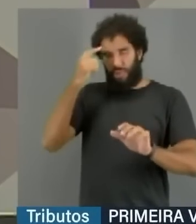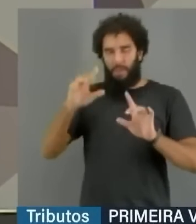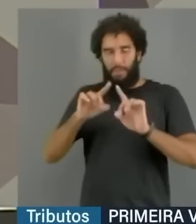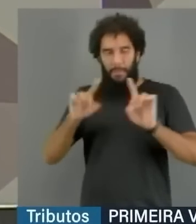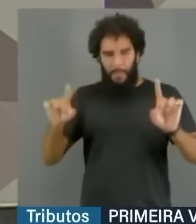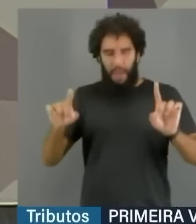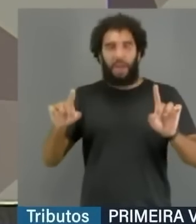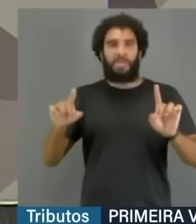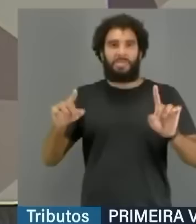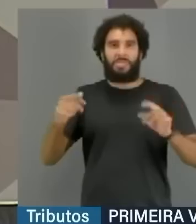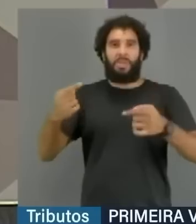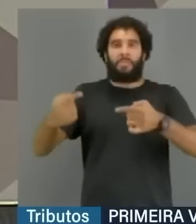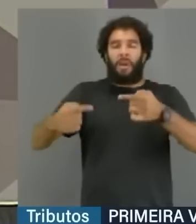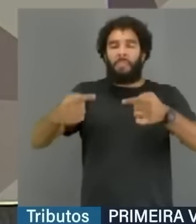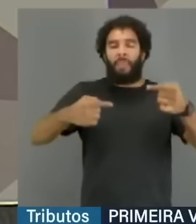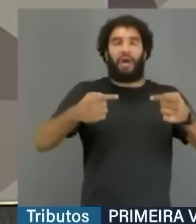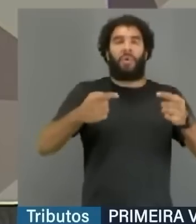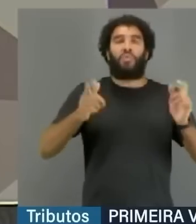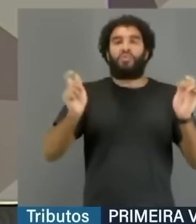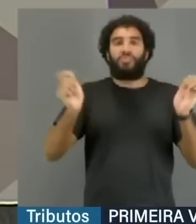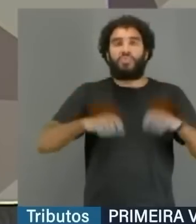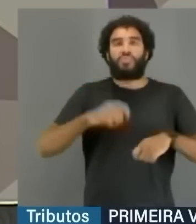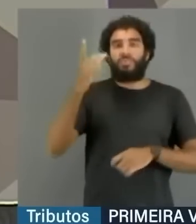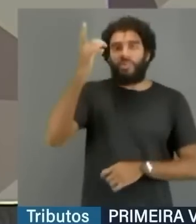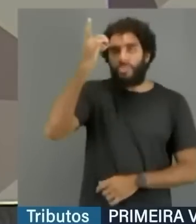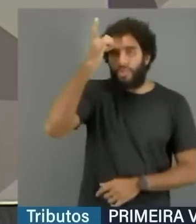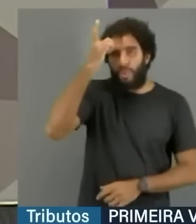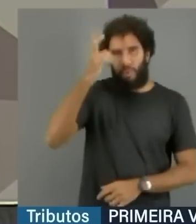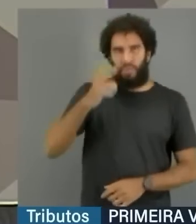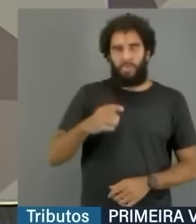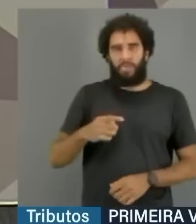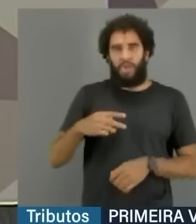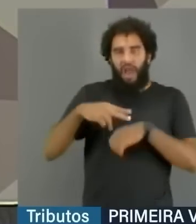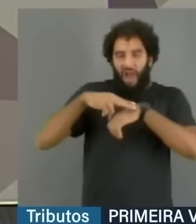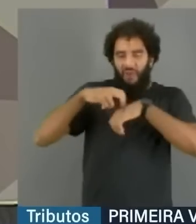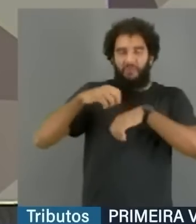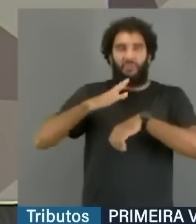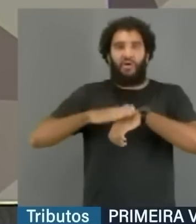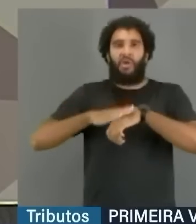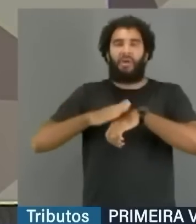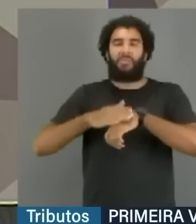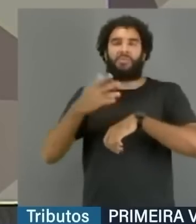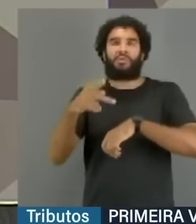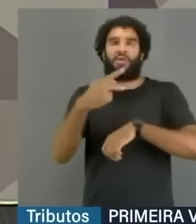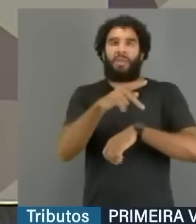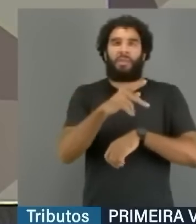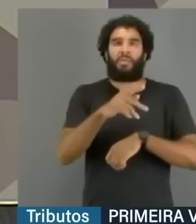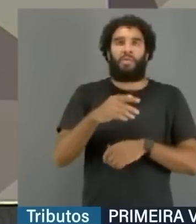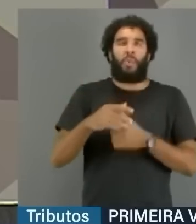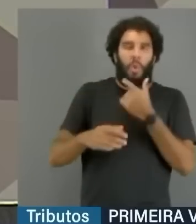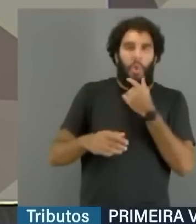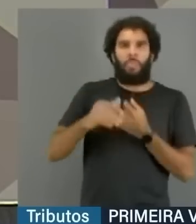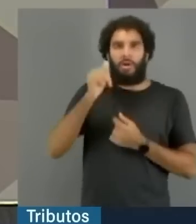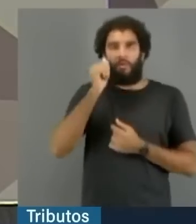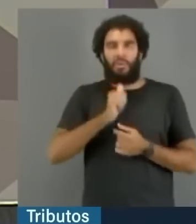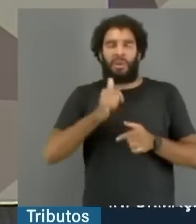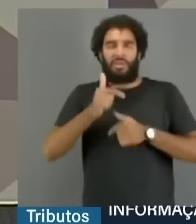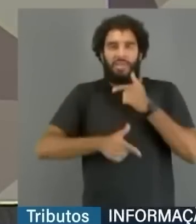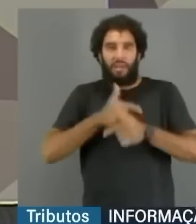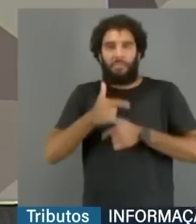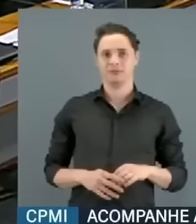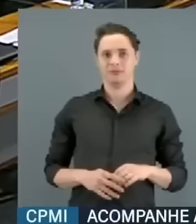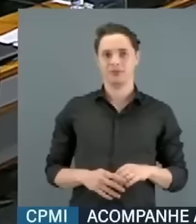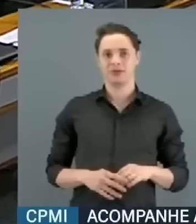deixar de apreciar o talento, não deixar de apresentar a vocação para ser homem ou mulher a serviço da